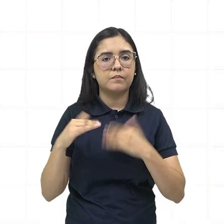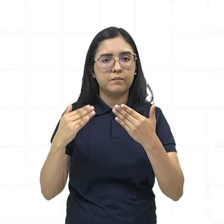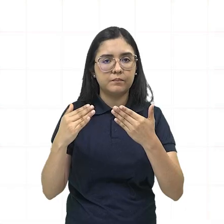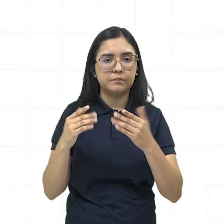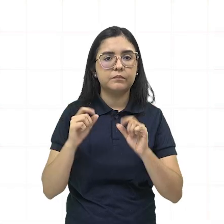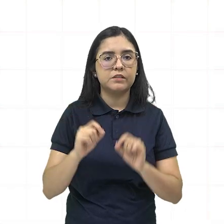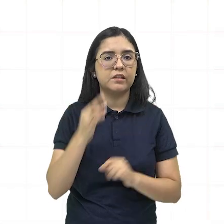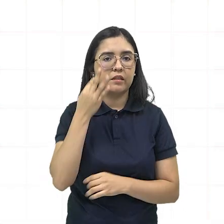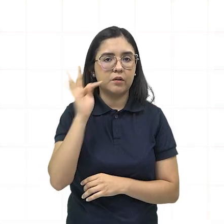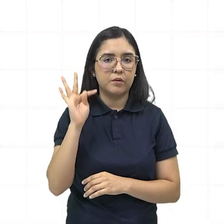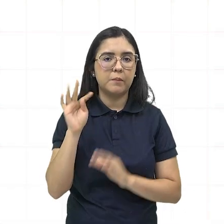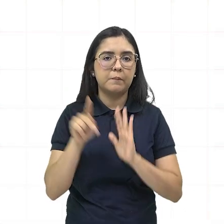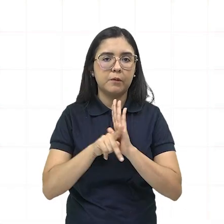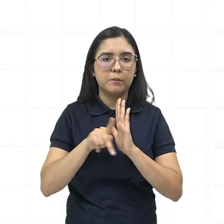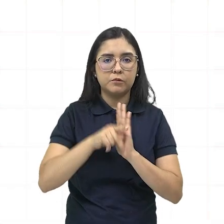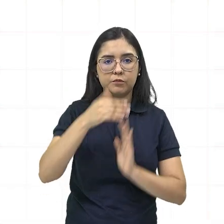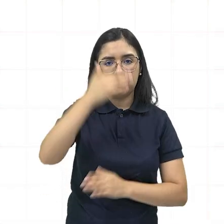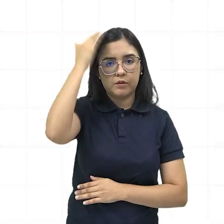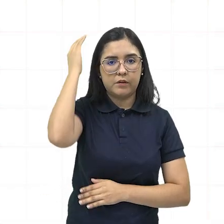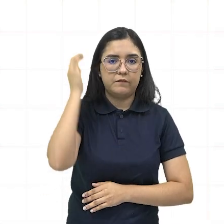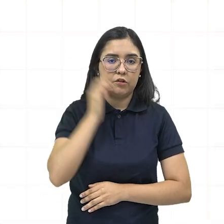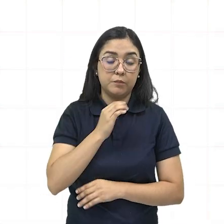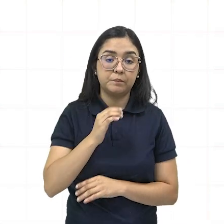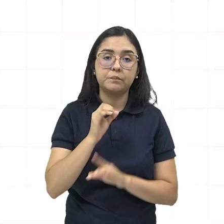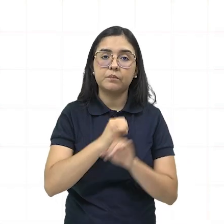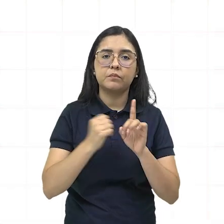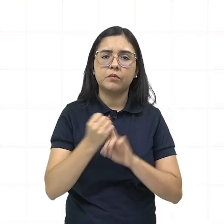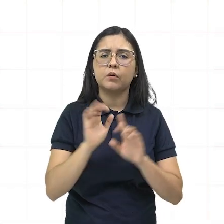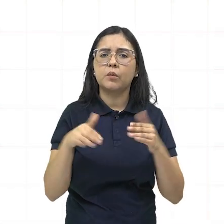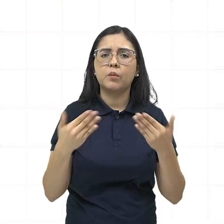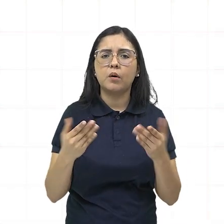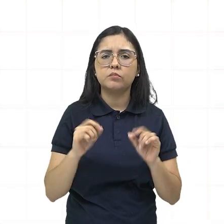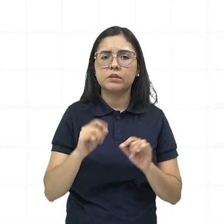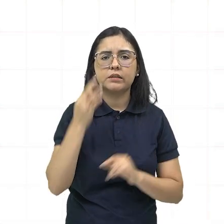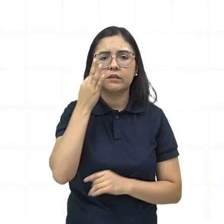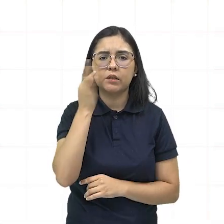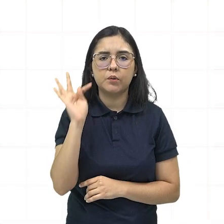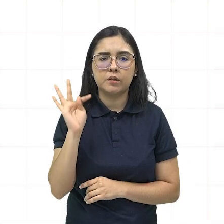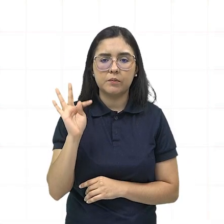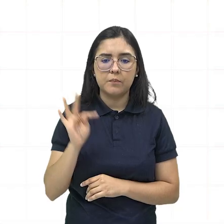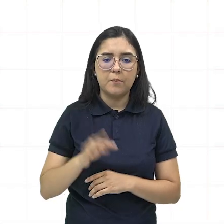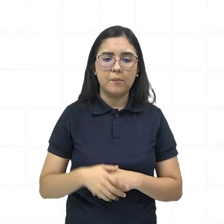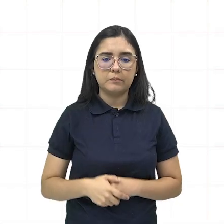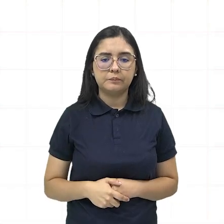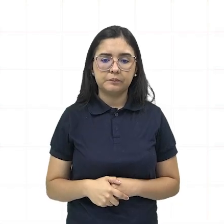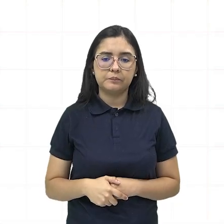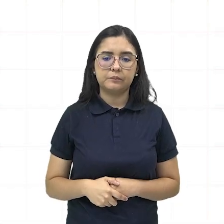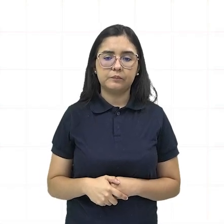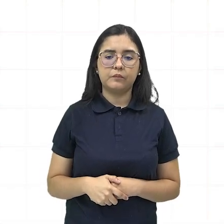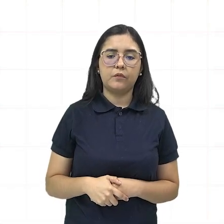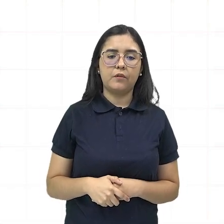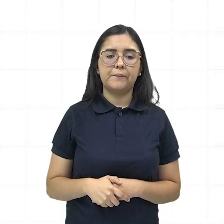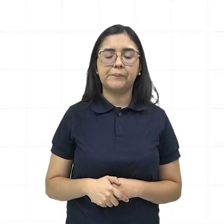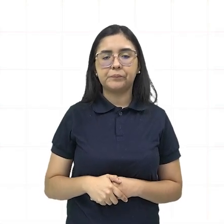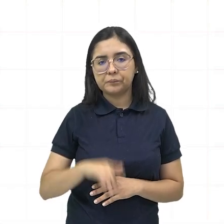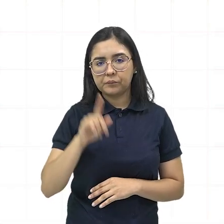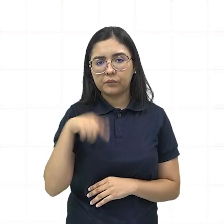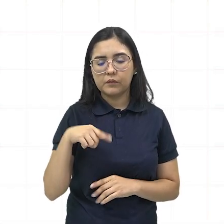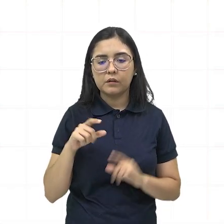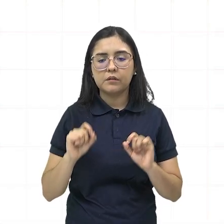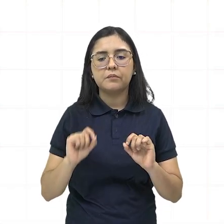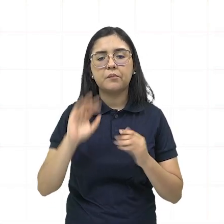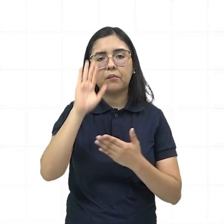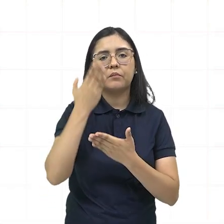desenvolvimento dessa teoria do darwinismo social. E que teoria vai ser essa? O darwinismo social é basicamente